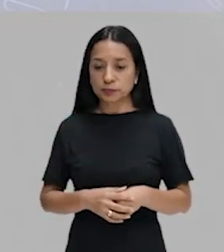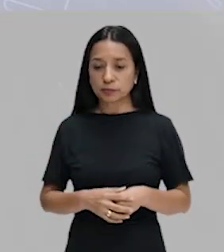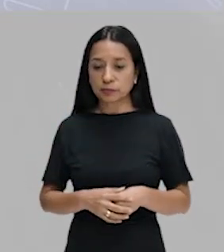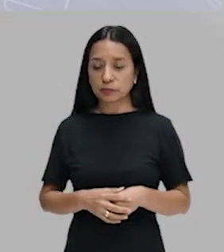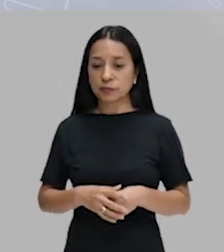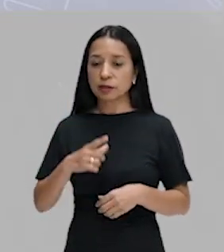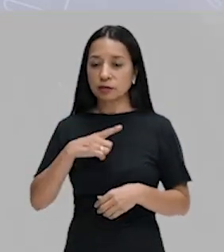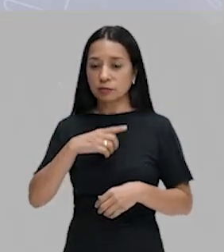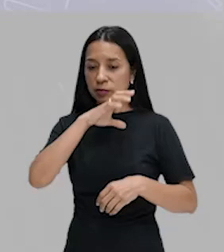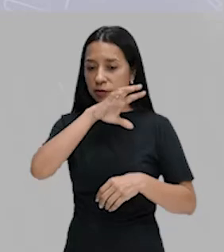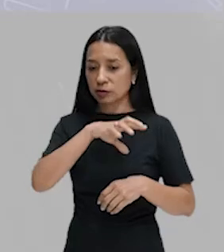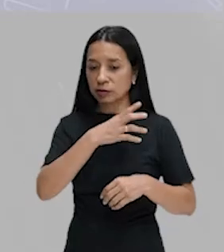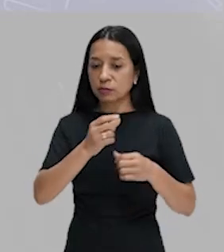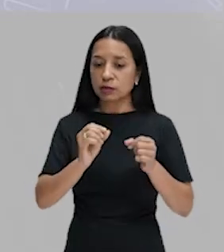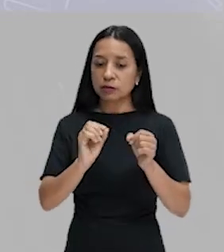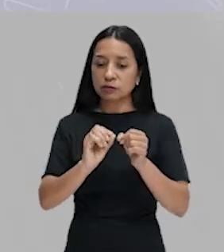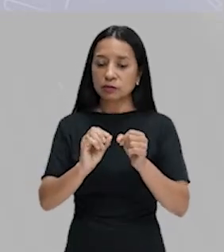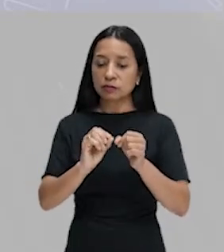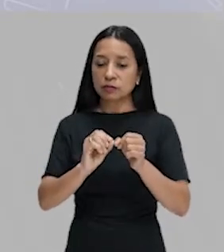a